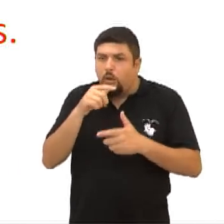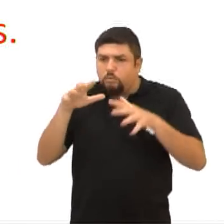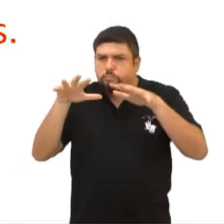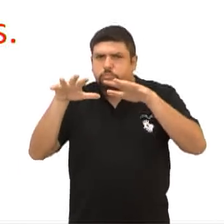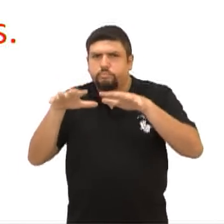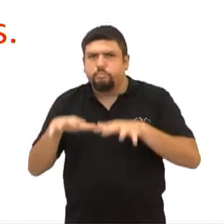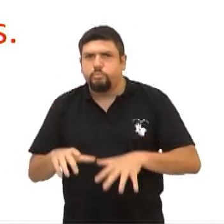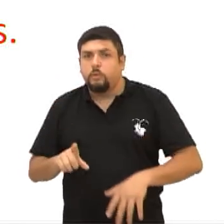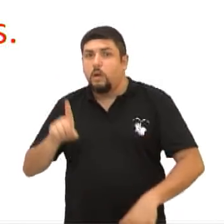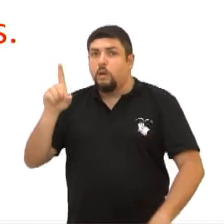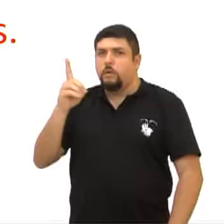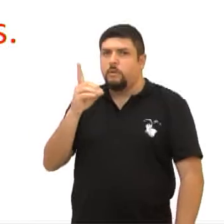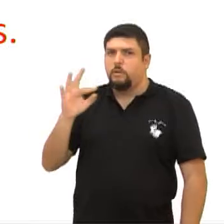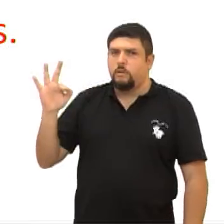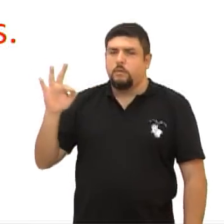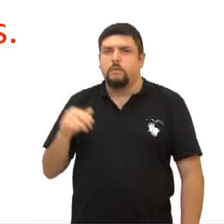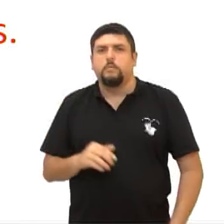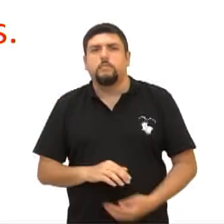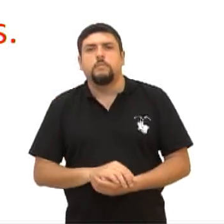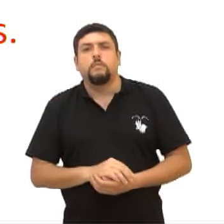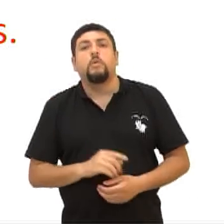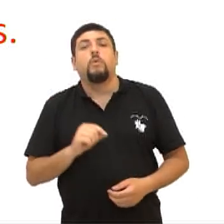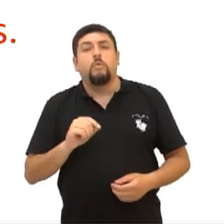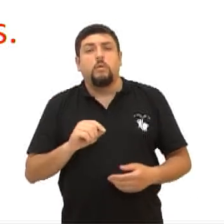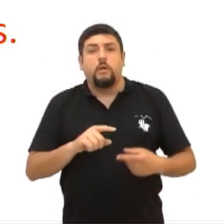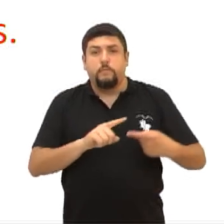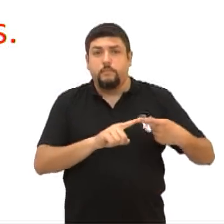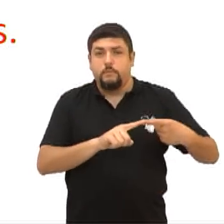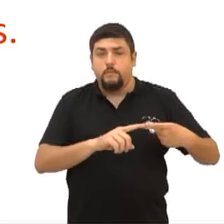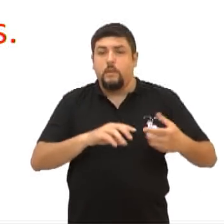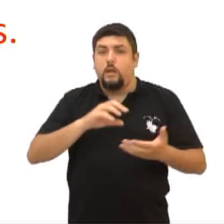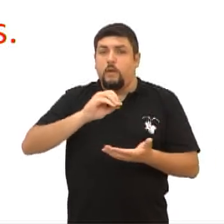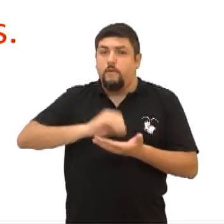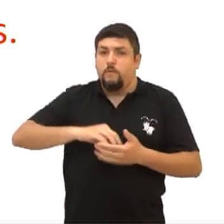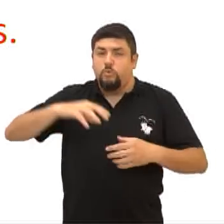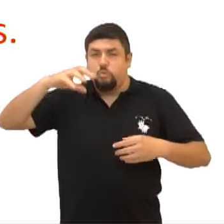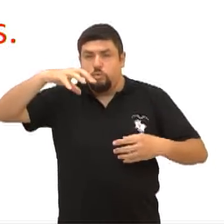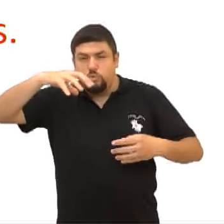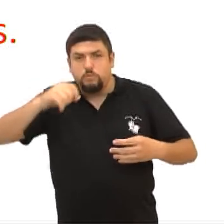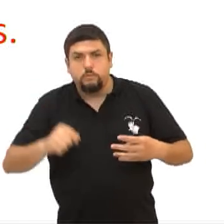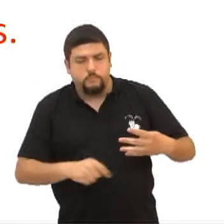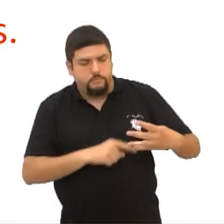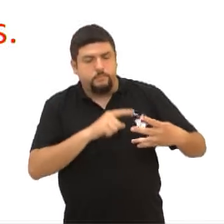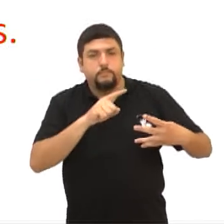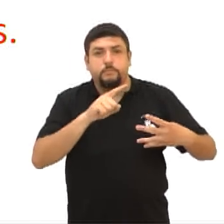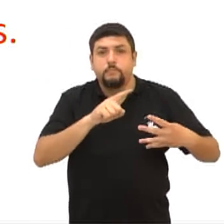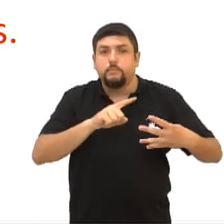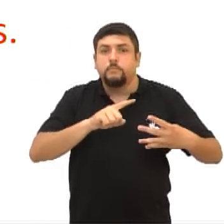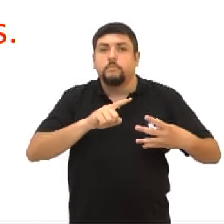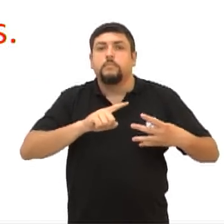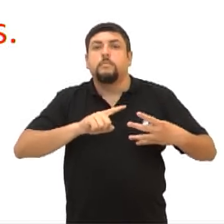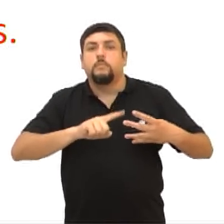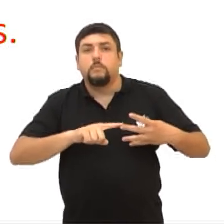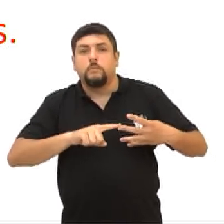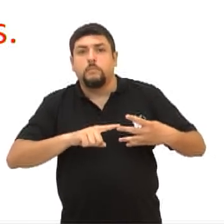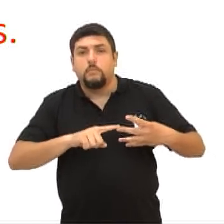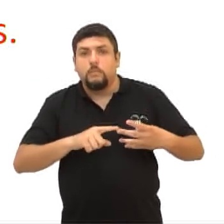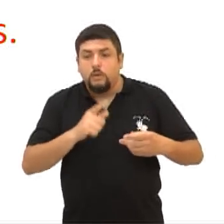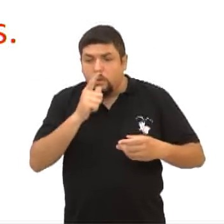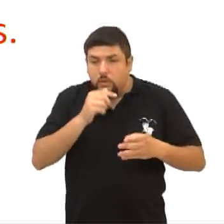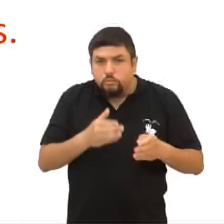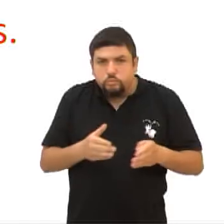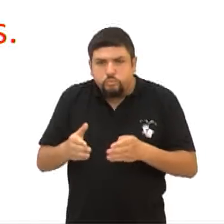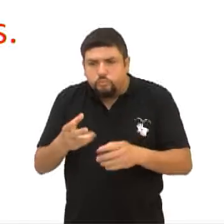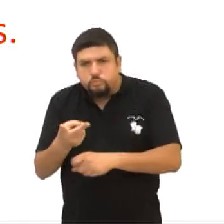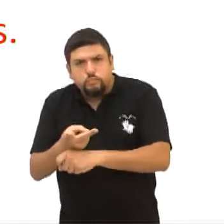Distrito Federal? Já sei, professora, falta de chuva, baixa precipitação, a não busca por novos mananciais,